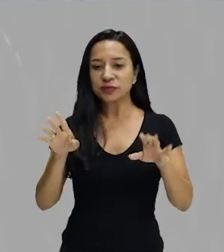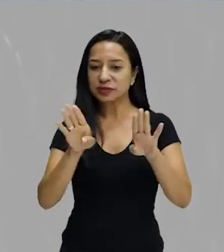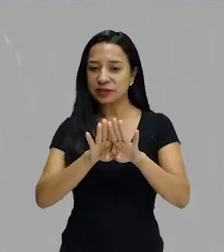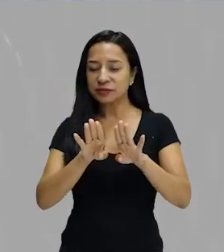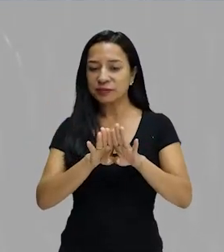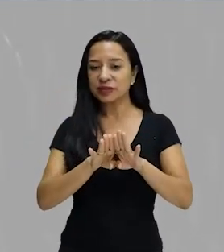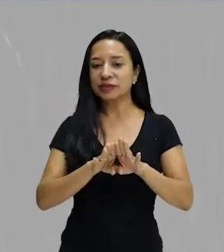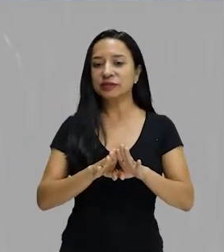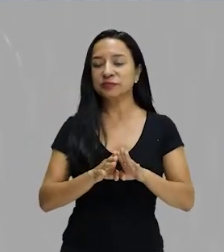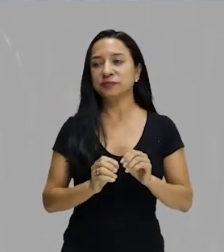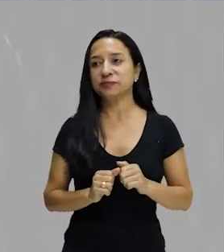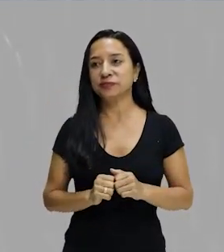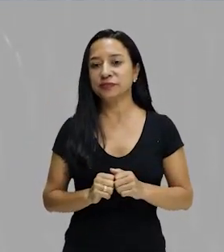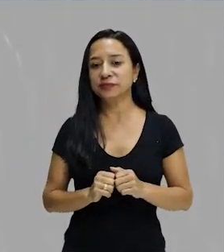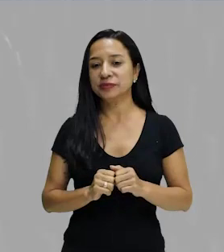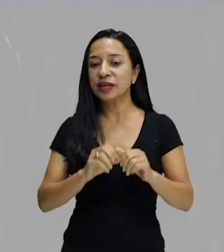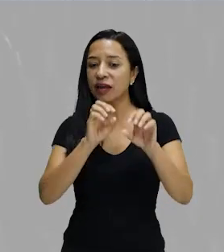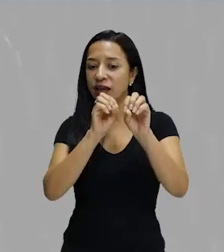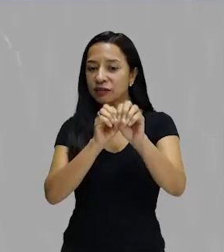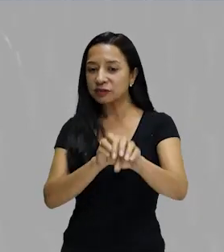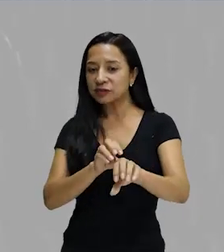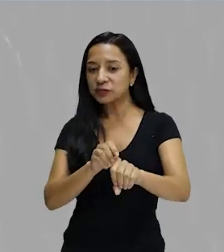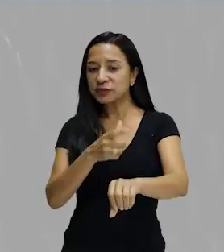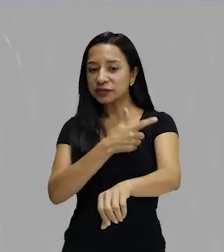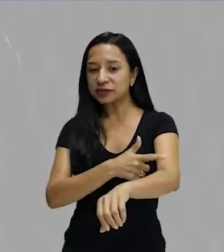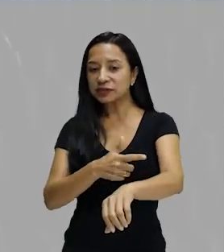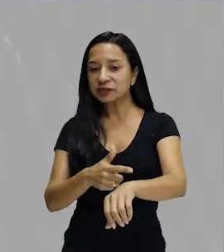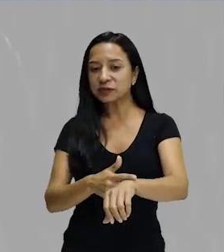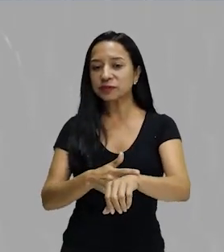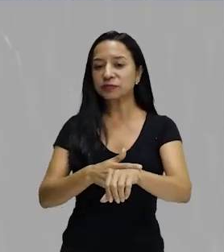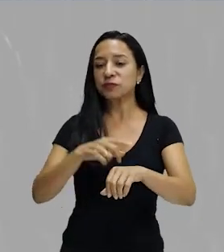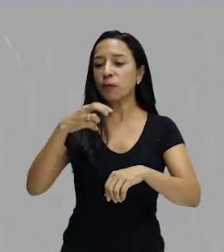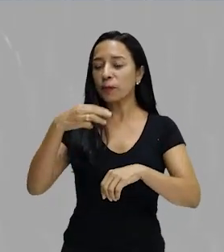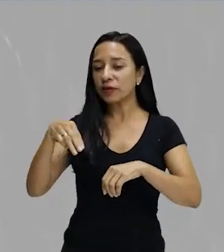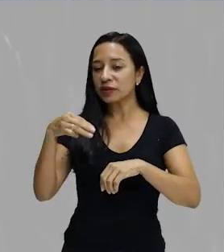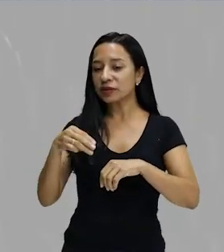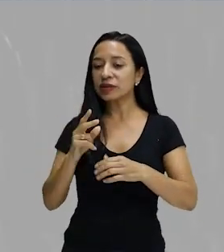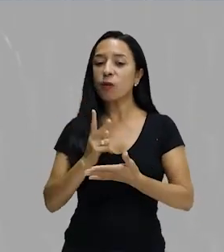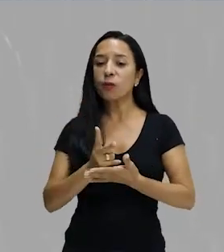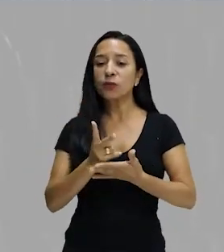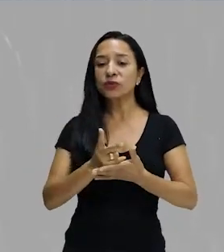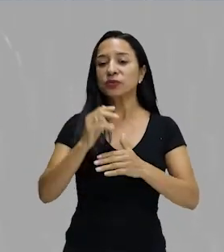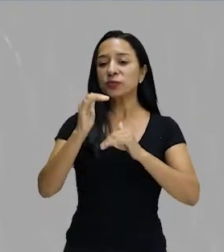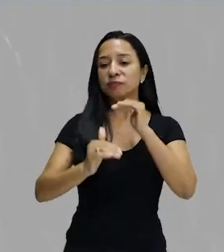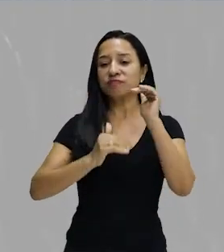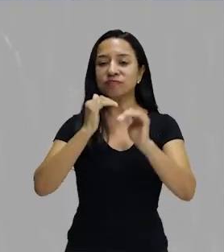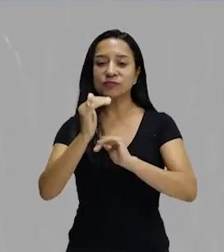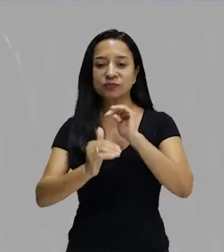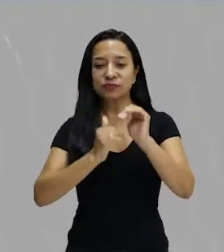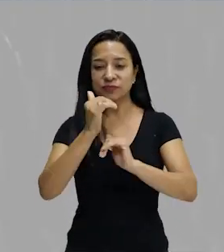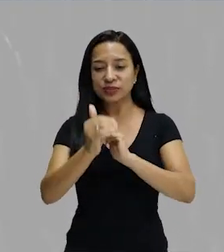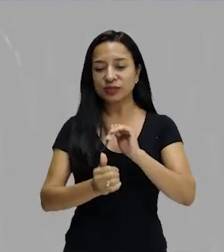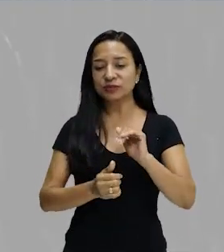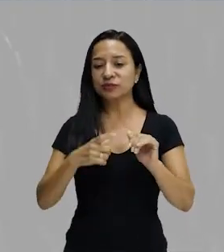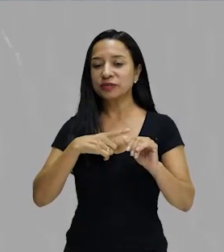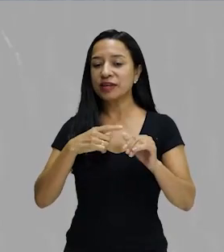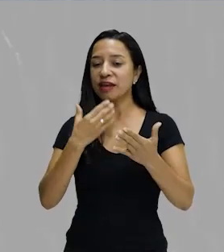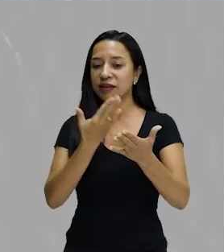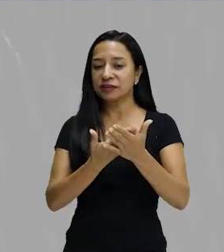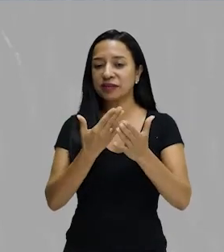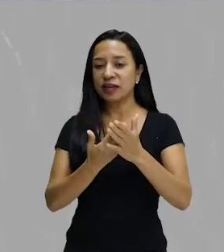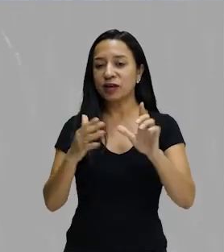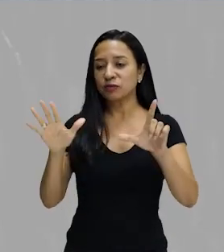e para que também a educação do Maranhão continue avançando. Estamos com aulas na plataforma Gonçalves Dias e na